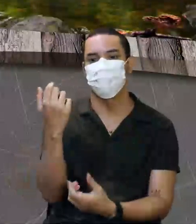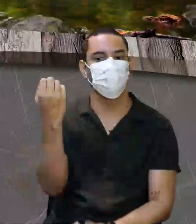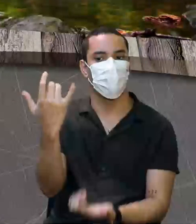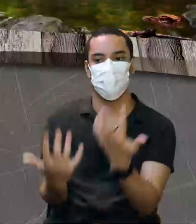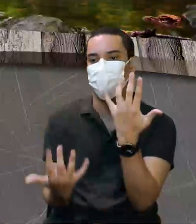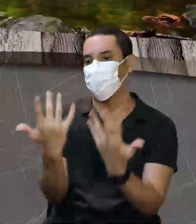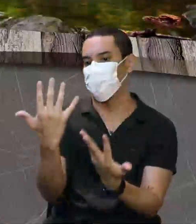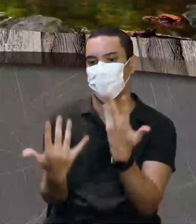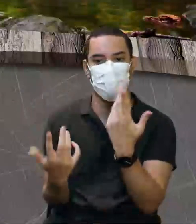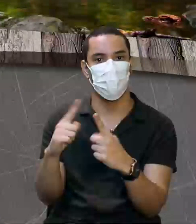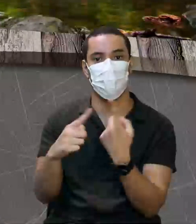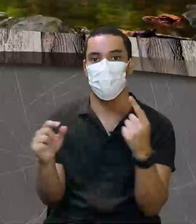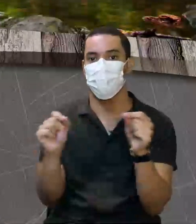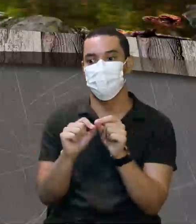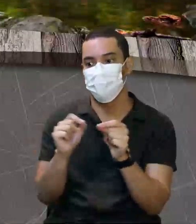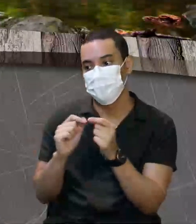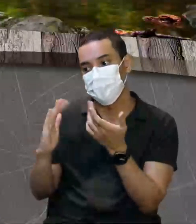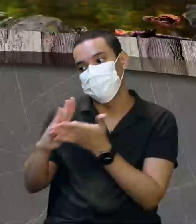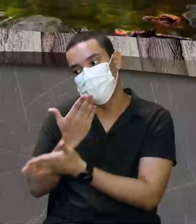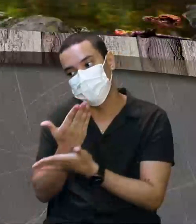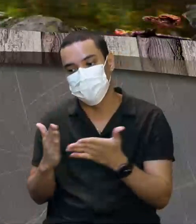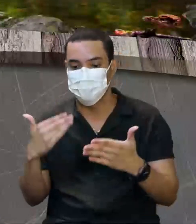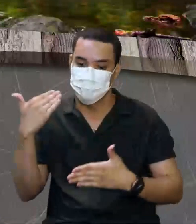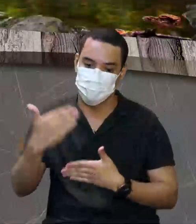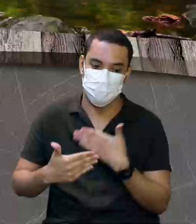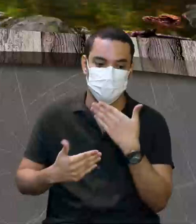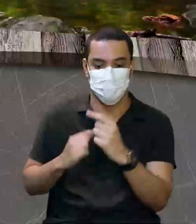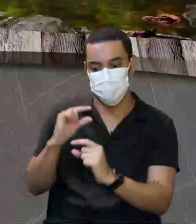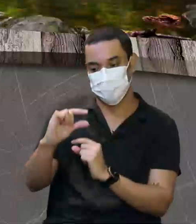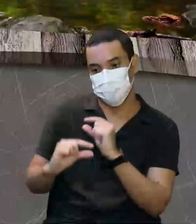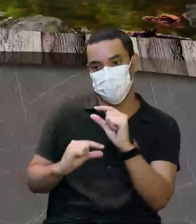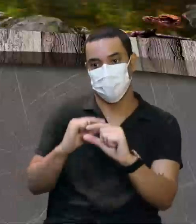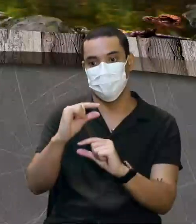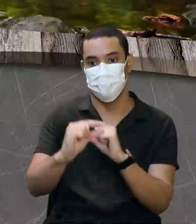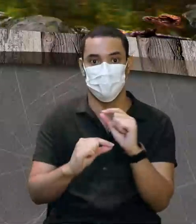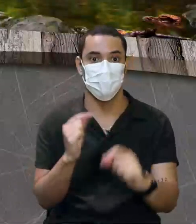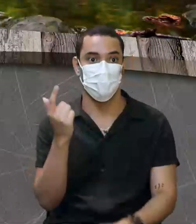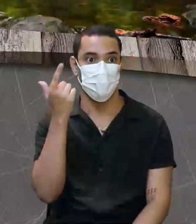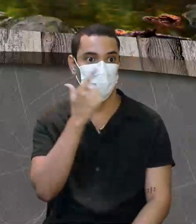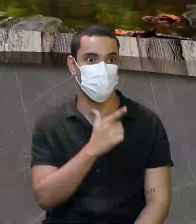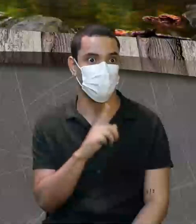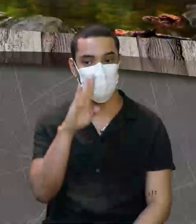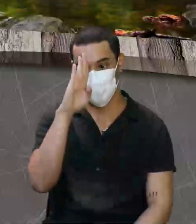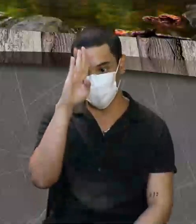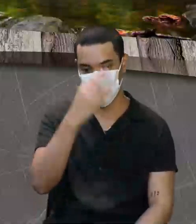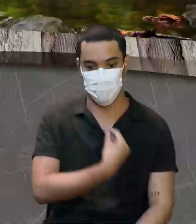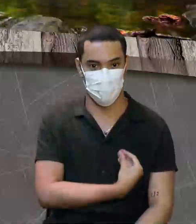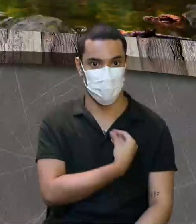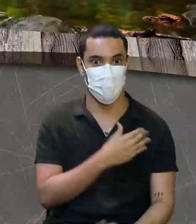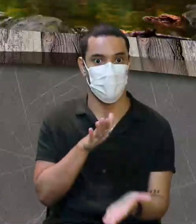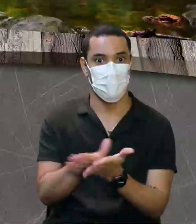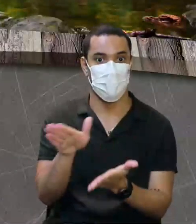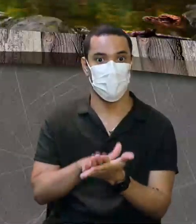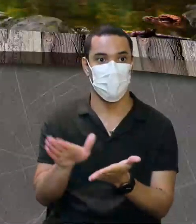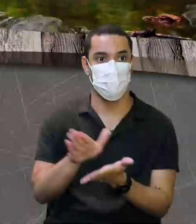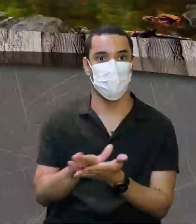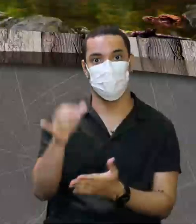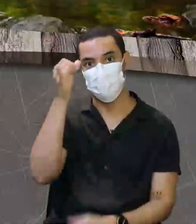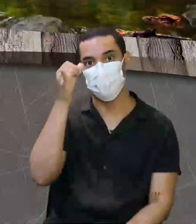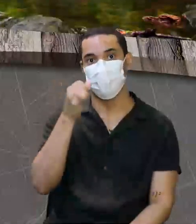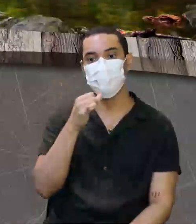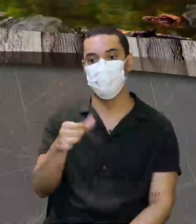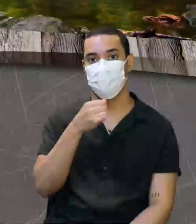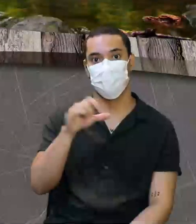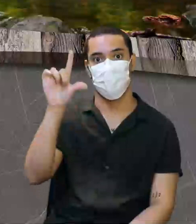foram adquirindo gradativamente algumas questões que fizeram que eles priorizassem a vida deles e gastassem menor